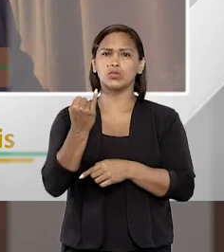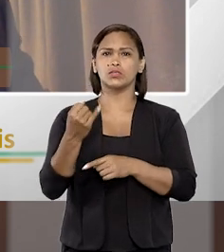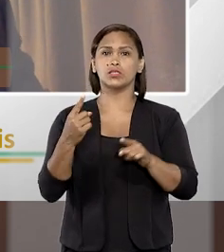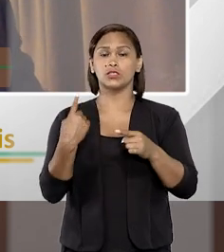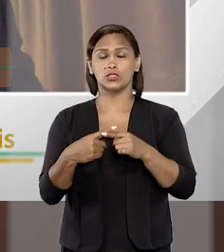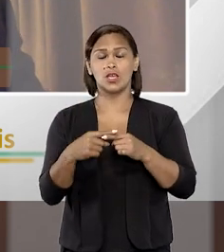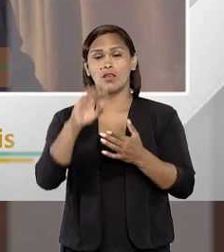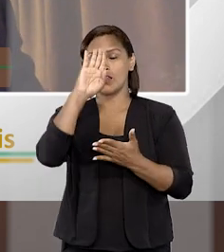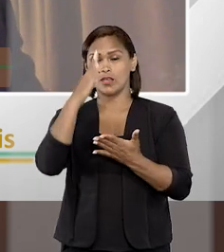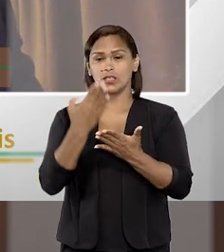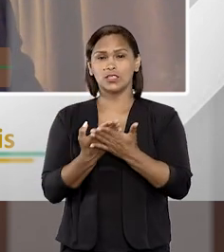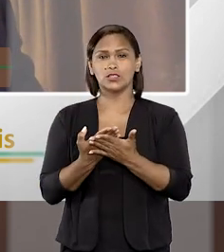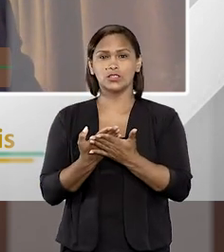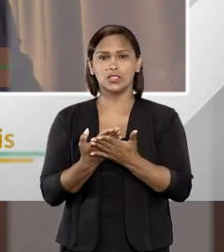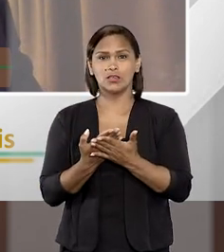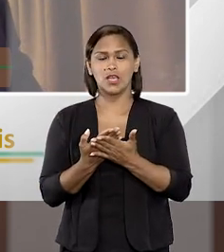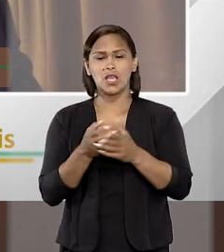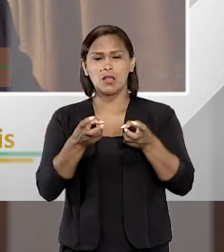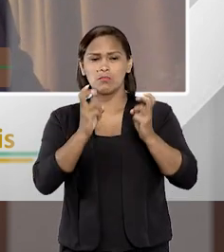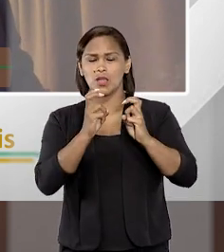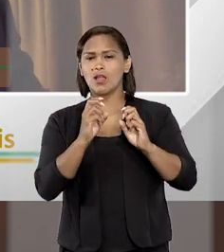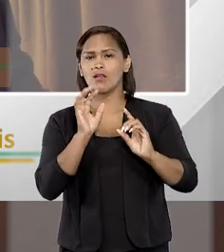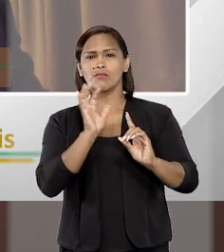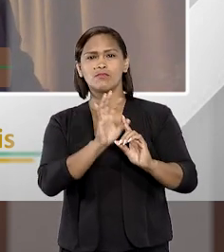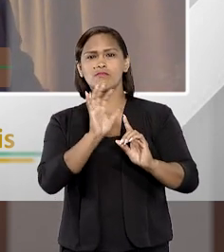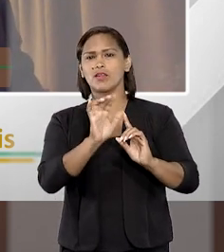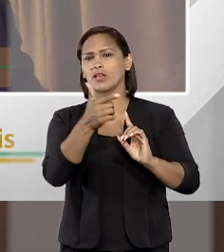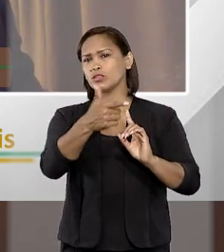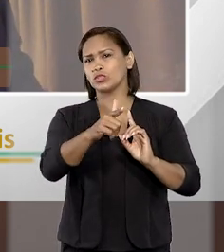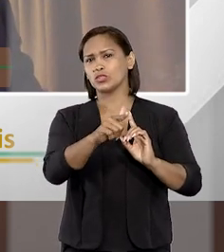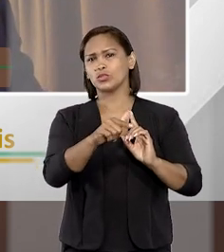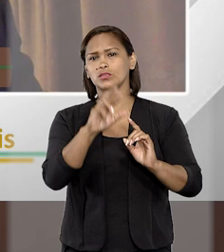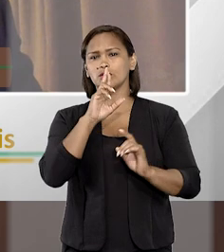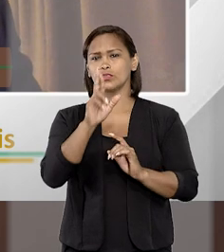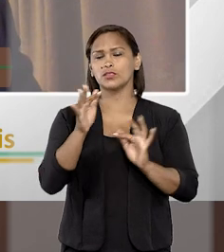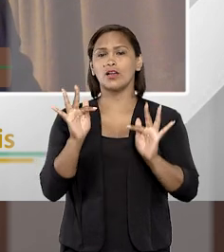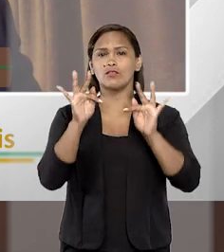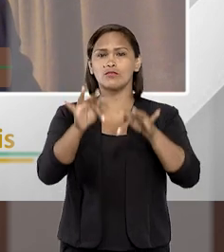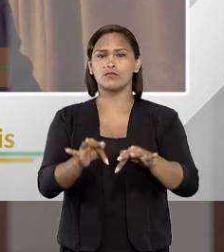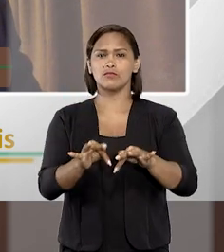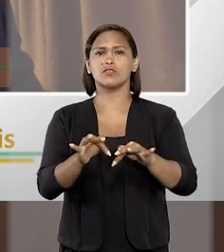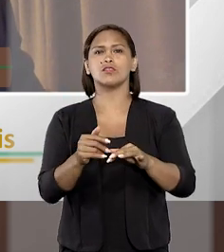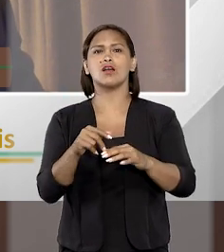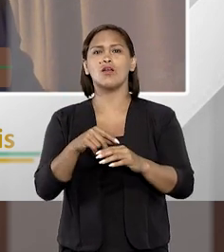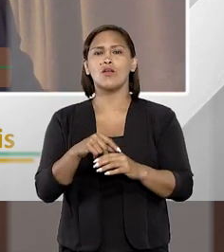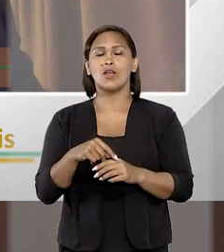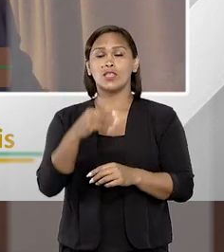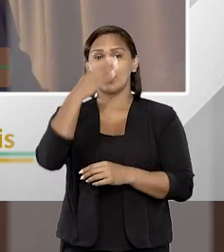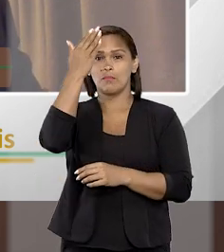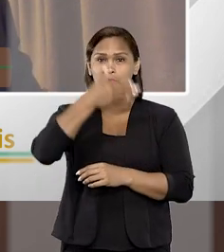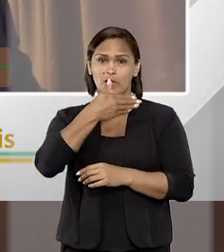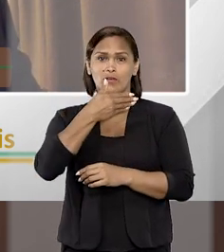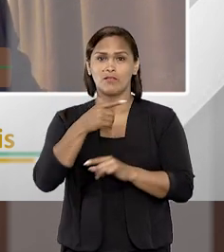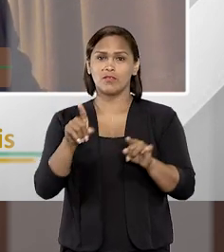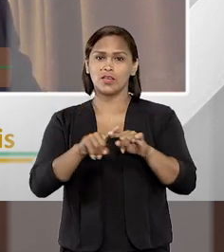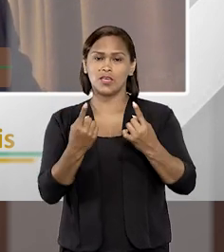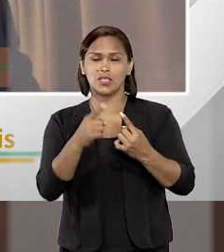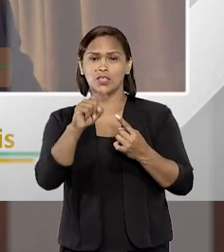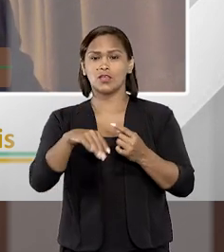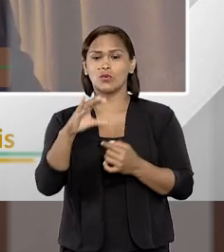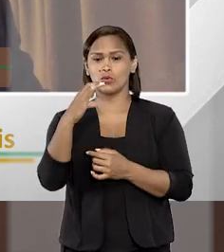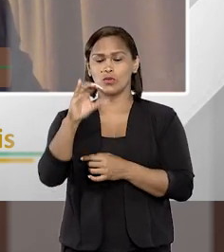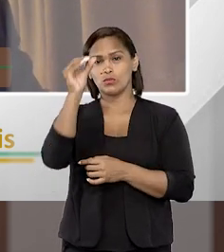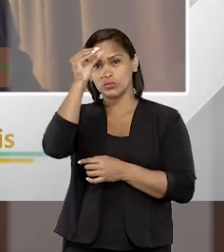não acarretaria não taria reflexo no resultado final da prova produzida por que o conhecimento